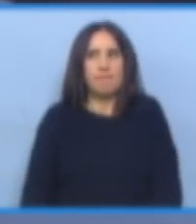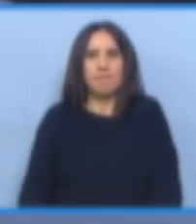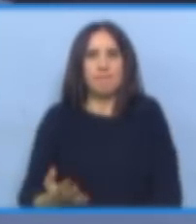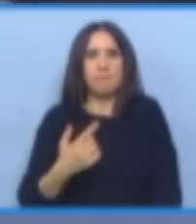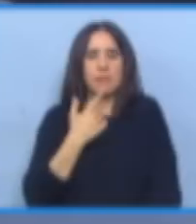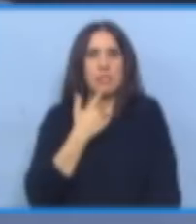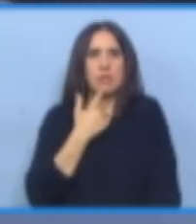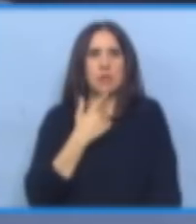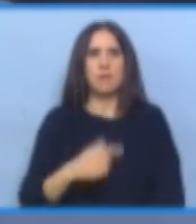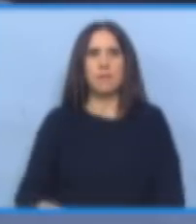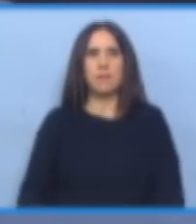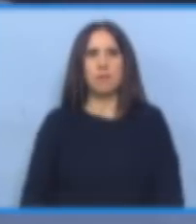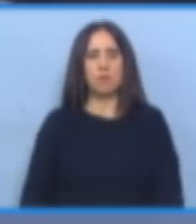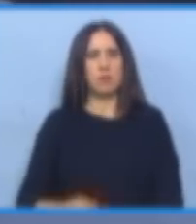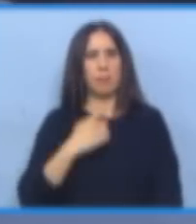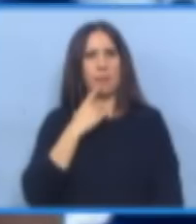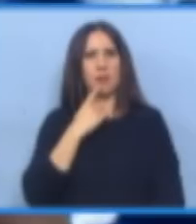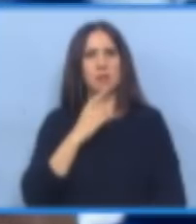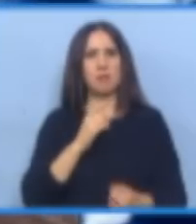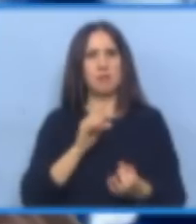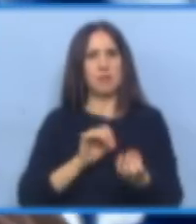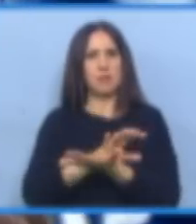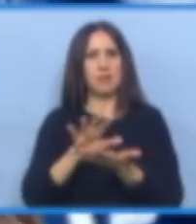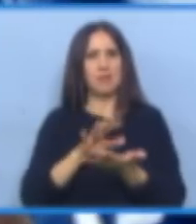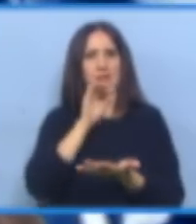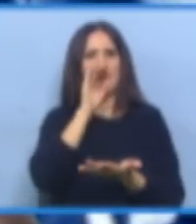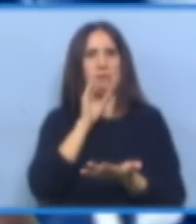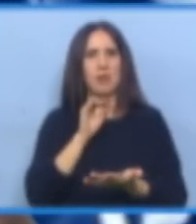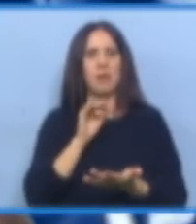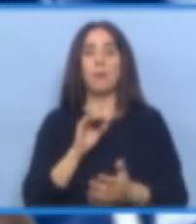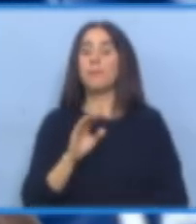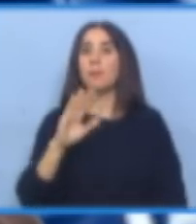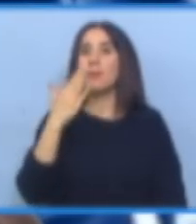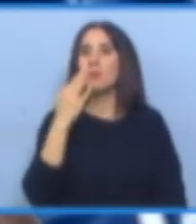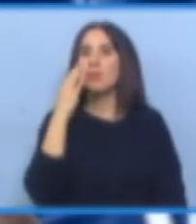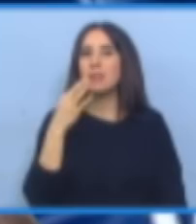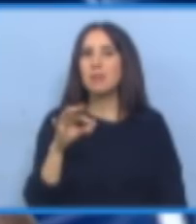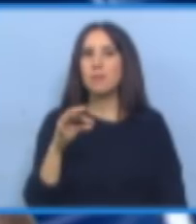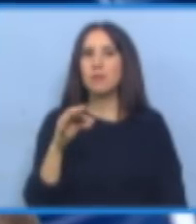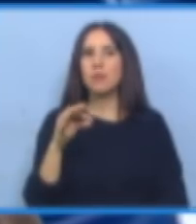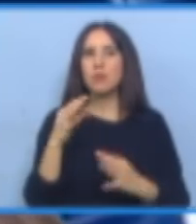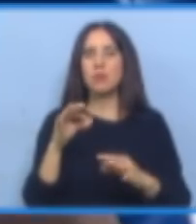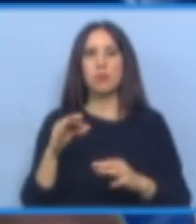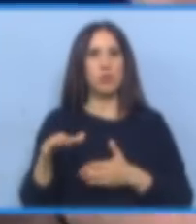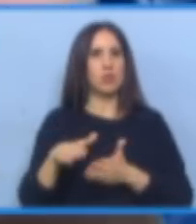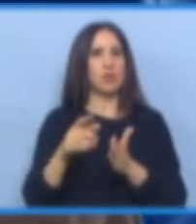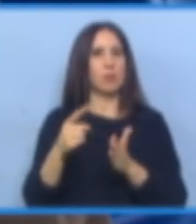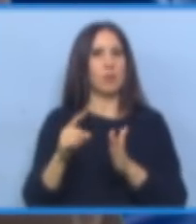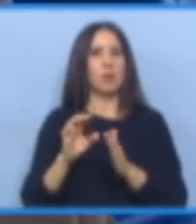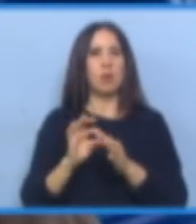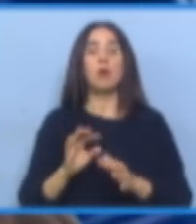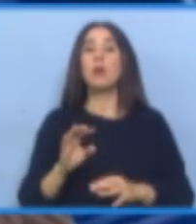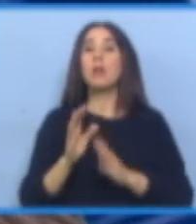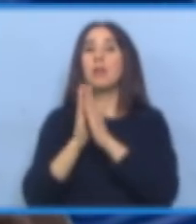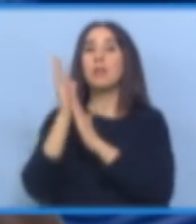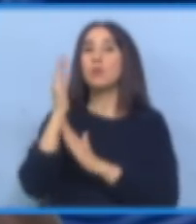Quer dizer... A conclusão é que chegaram. A conclusão, em primeiro lugar, é muito simples. É que isto não basta estratégia, é um dom de Deus. Isto é um dom de